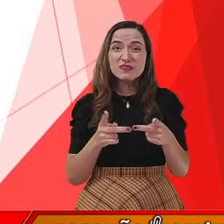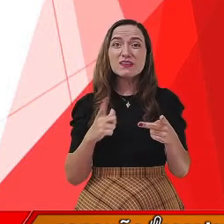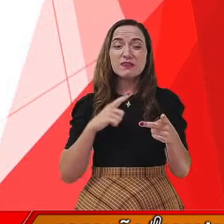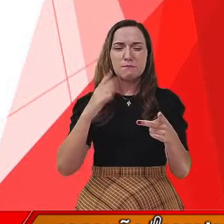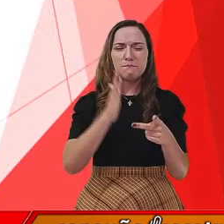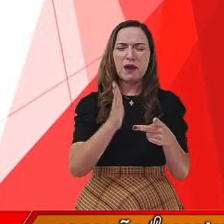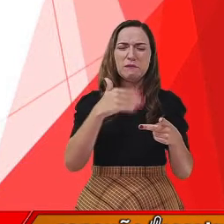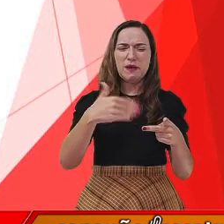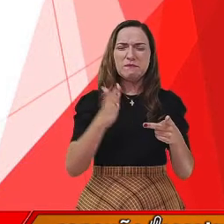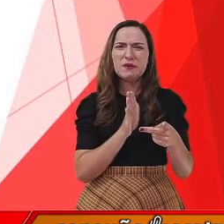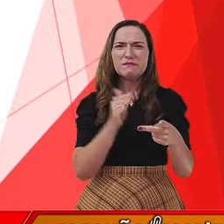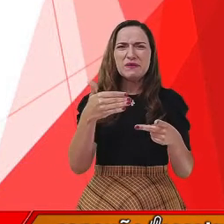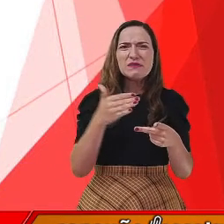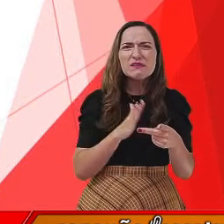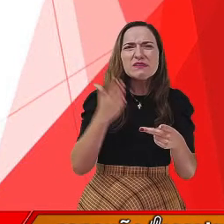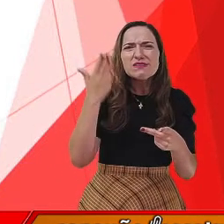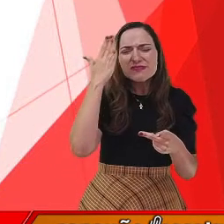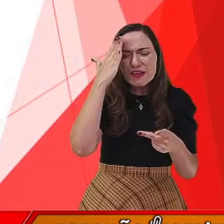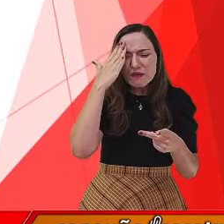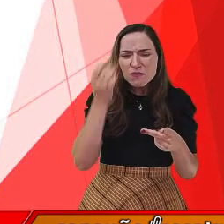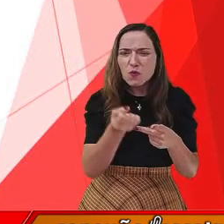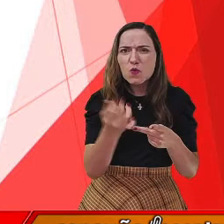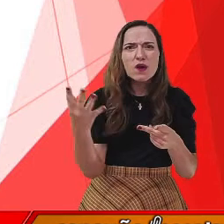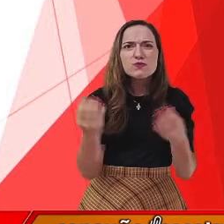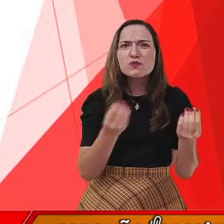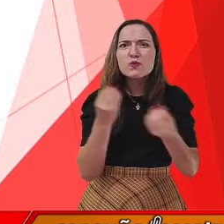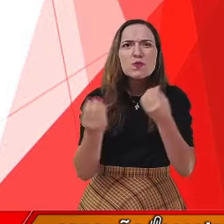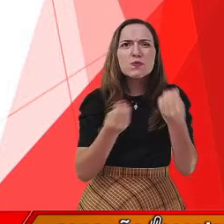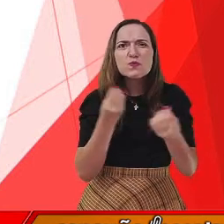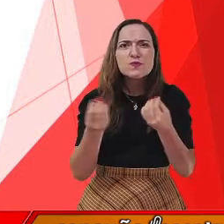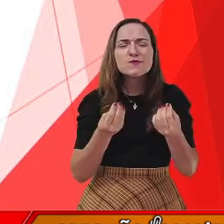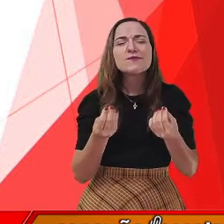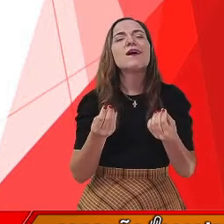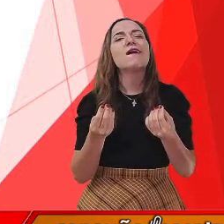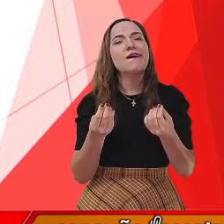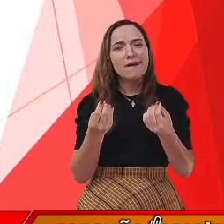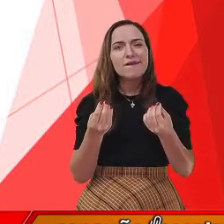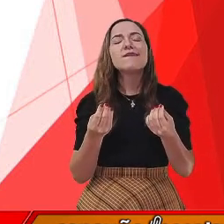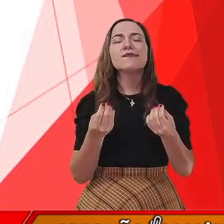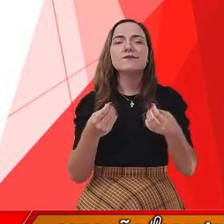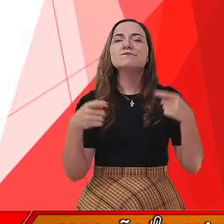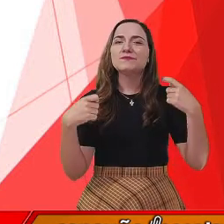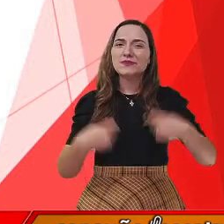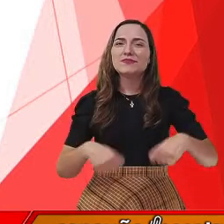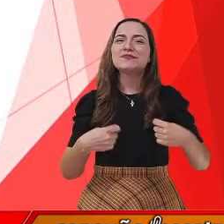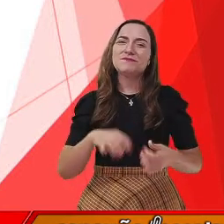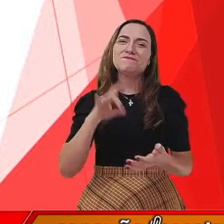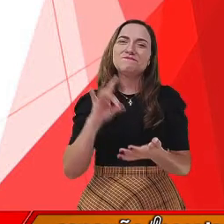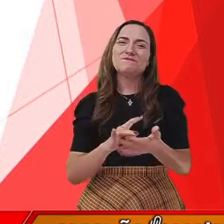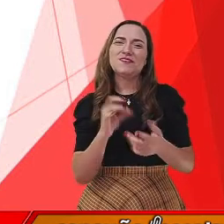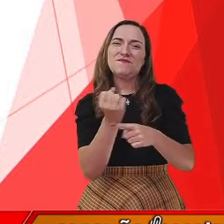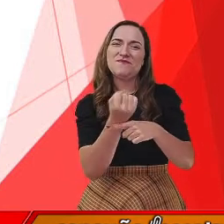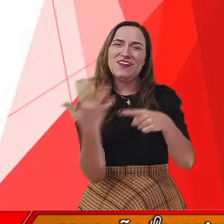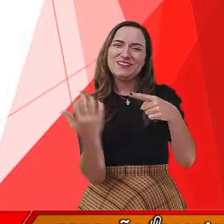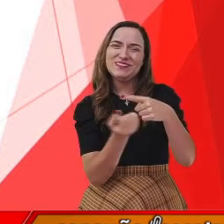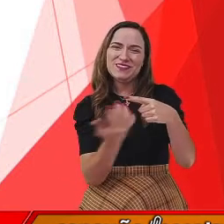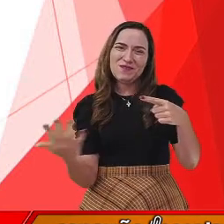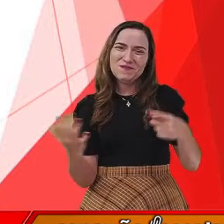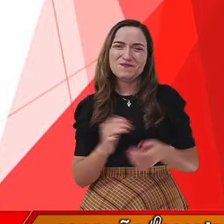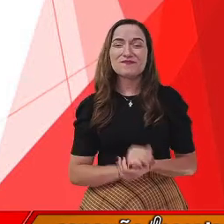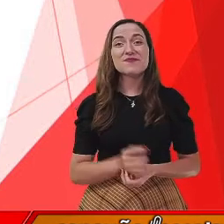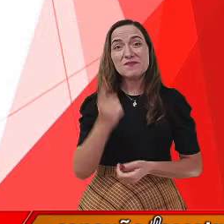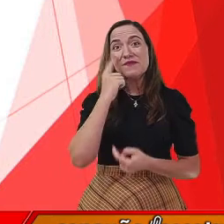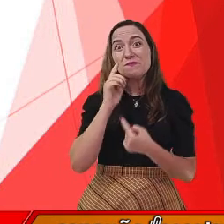pedaços? Como nós contamos os pedaços de uma pizza? Nesse caso, usamos fração.